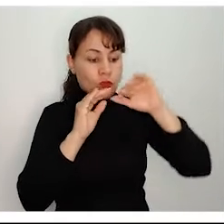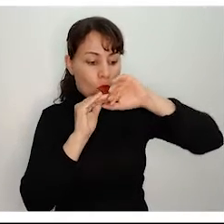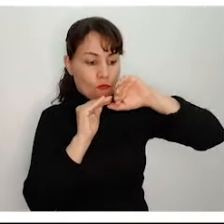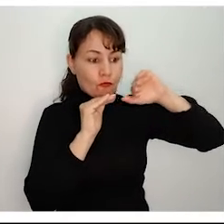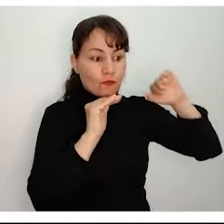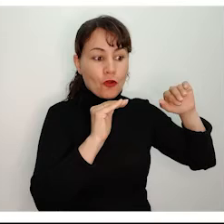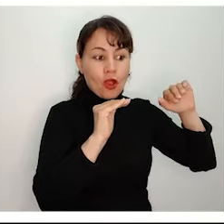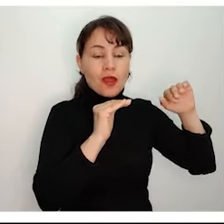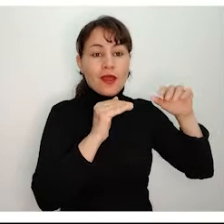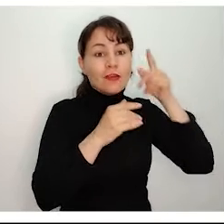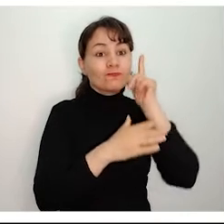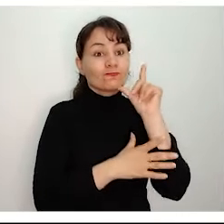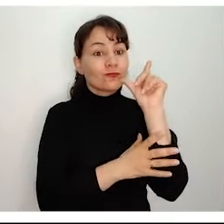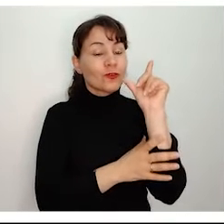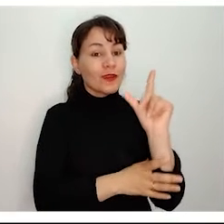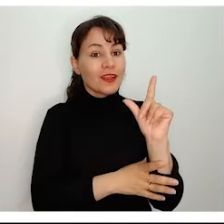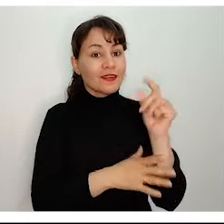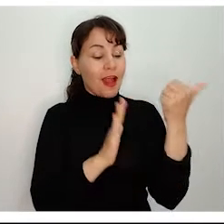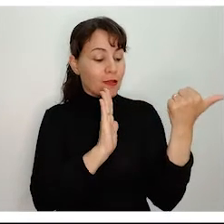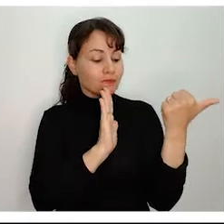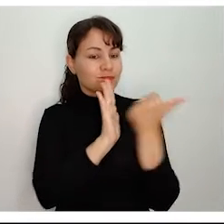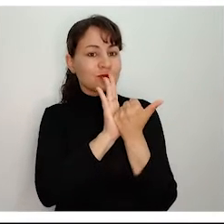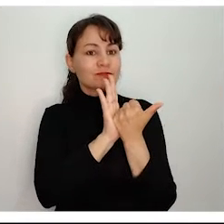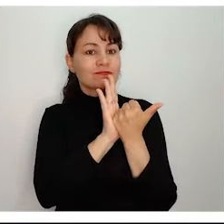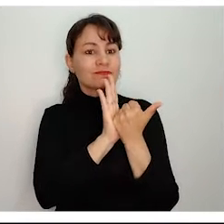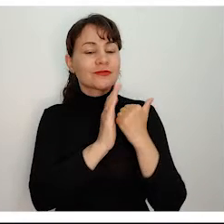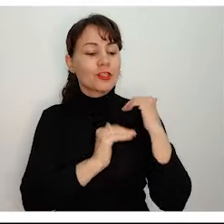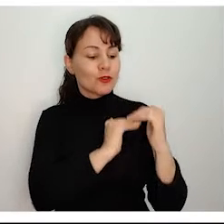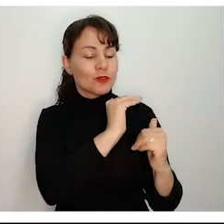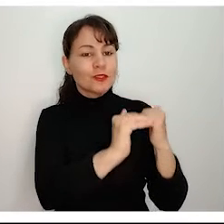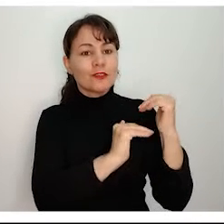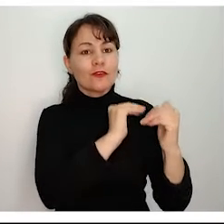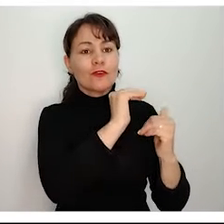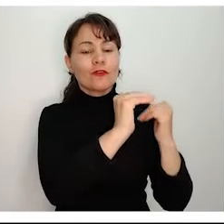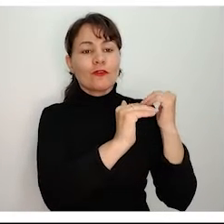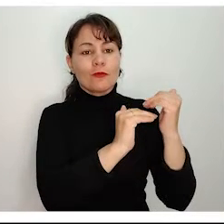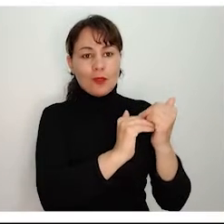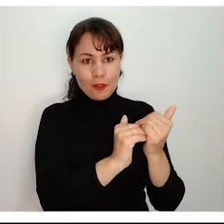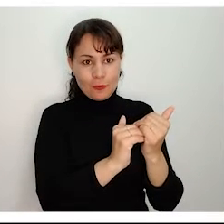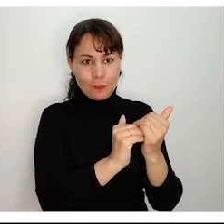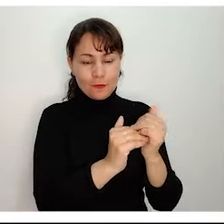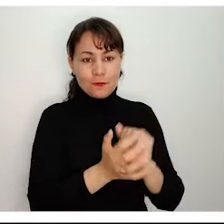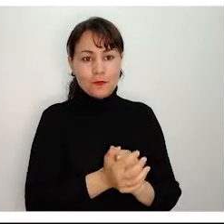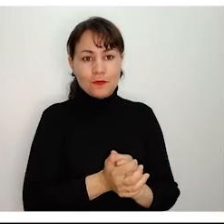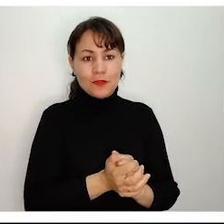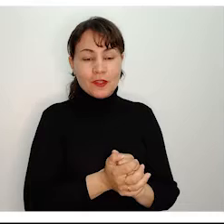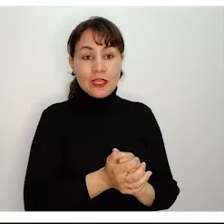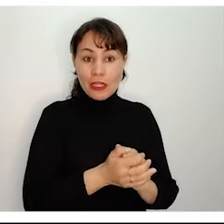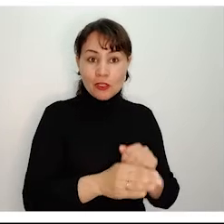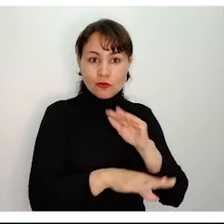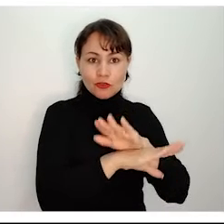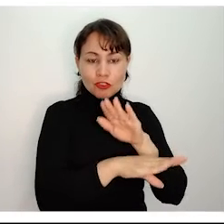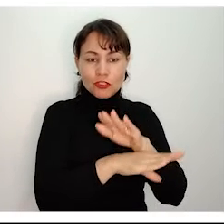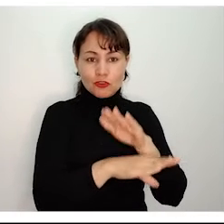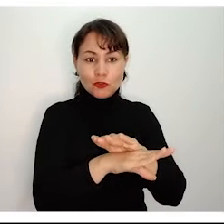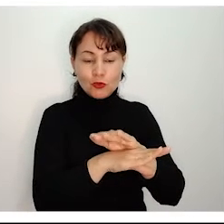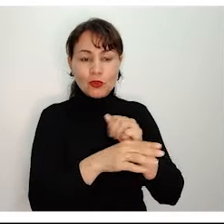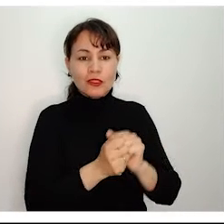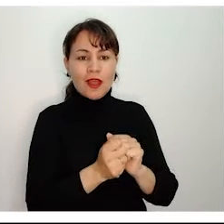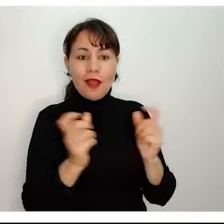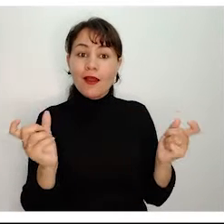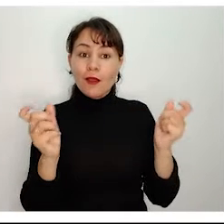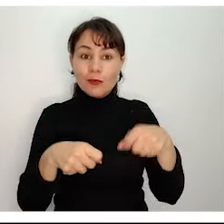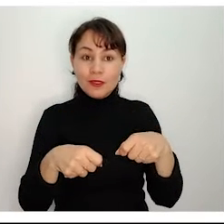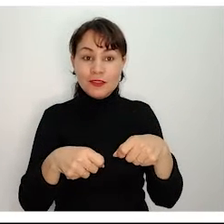na parte externa as conquistas, os marcos do desenvolvimento. Então, isso nos dá, na parte